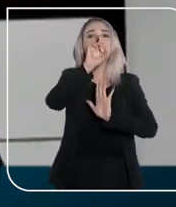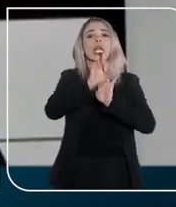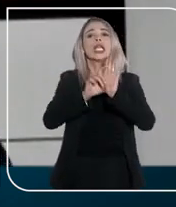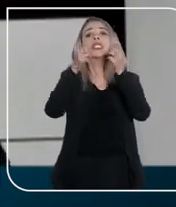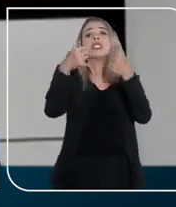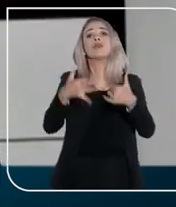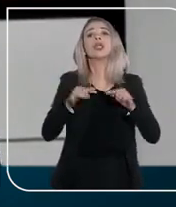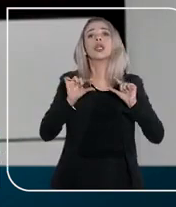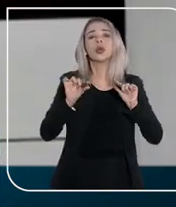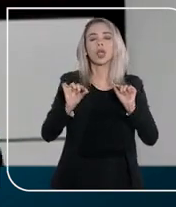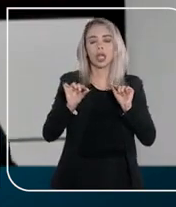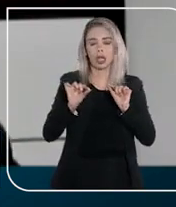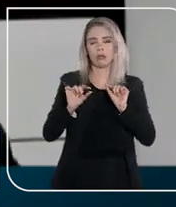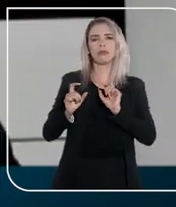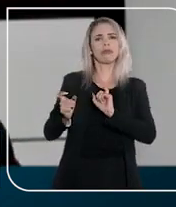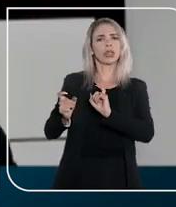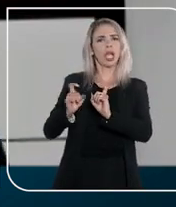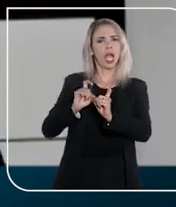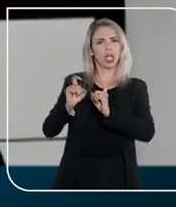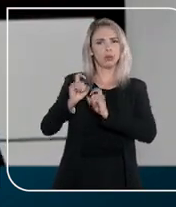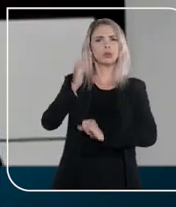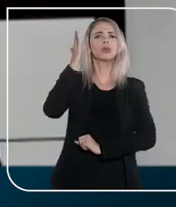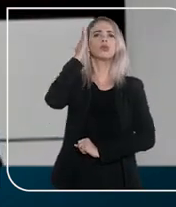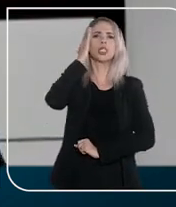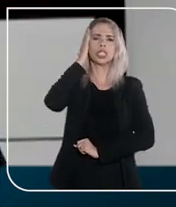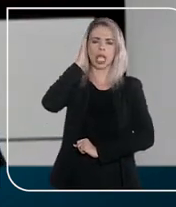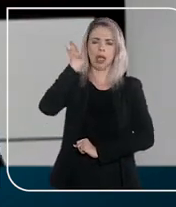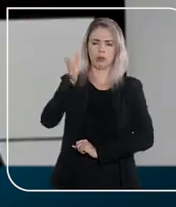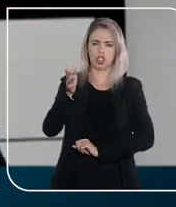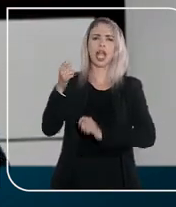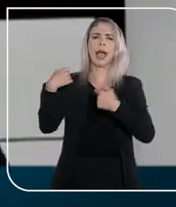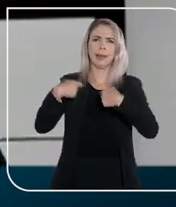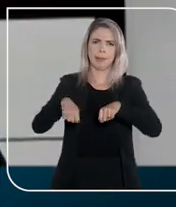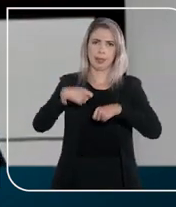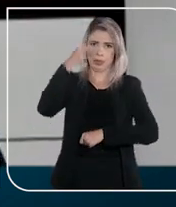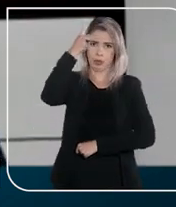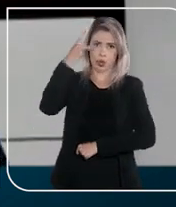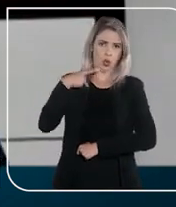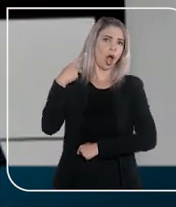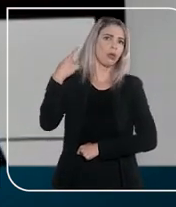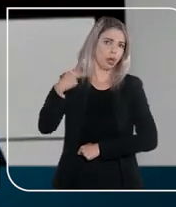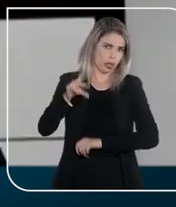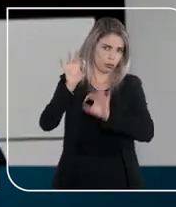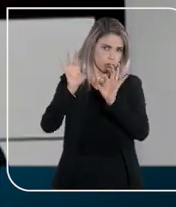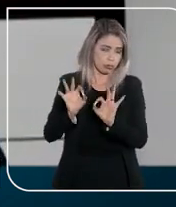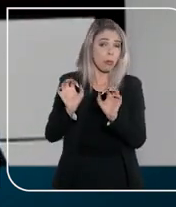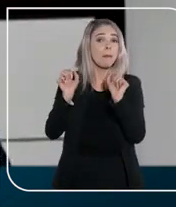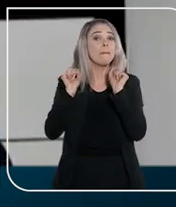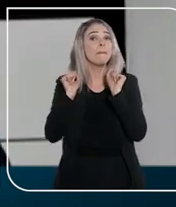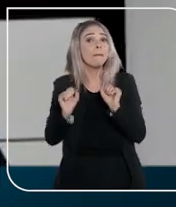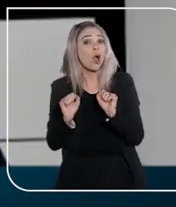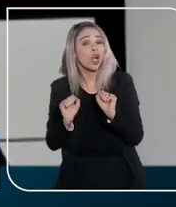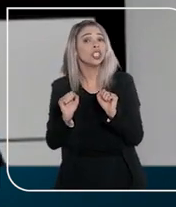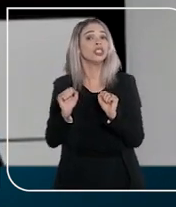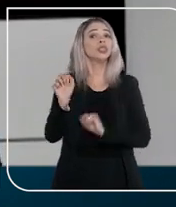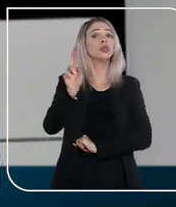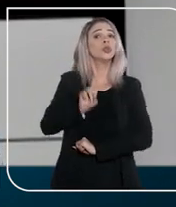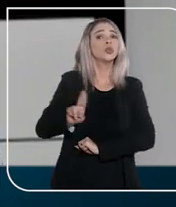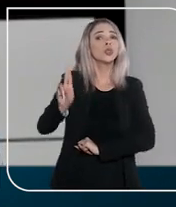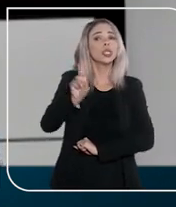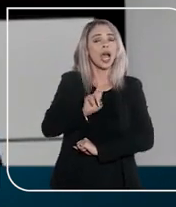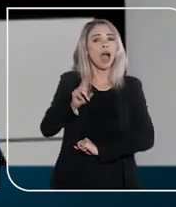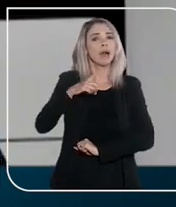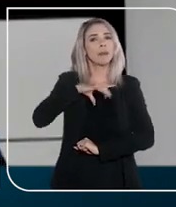dizer que a administração, que sabe, evidentemente, da sua necessidade, poderá utilizar-se do